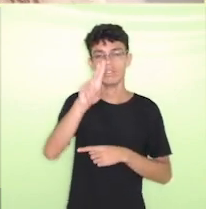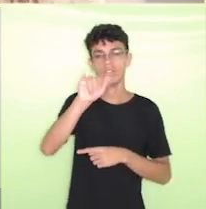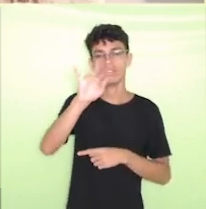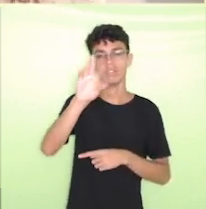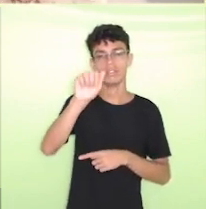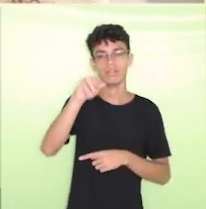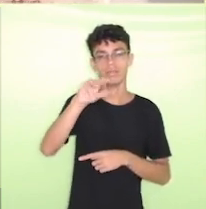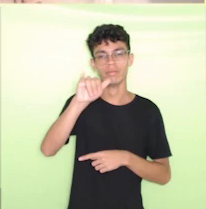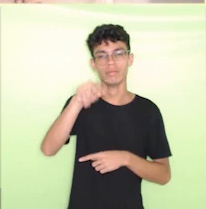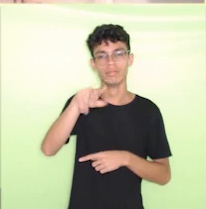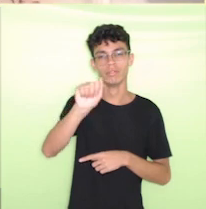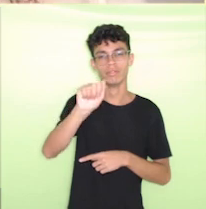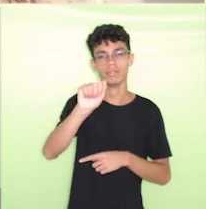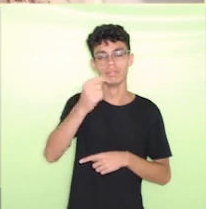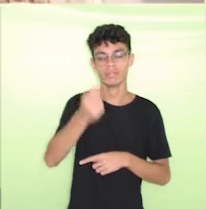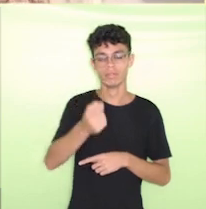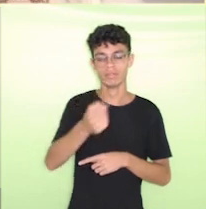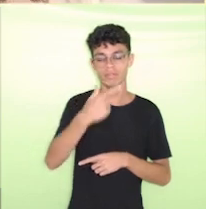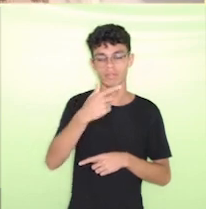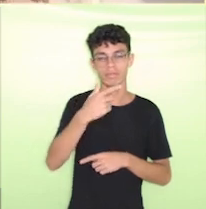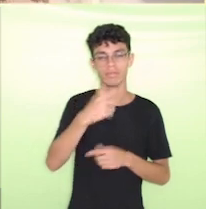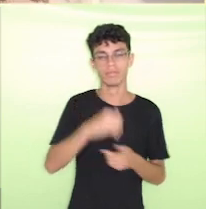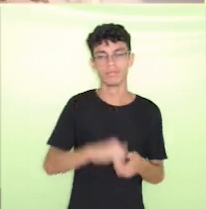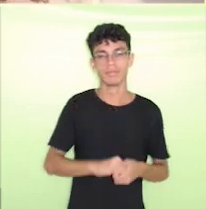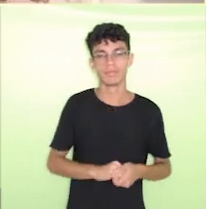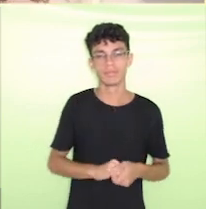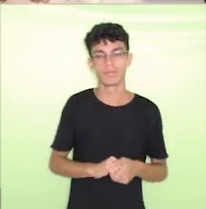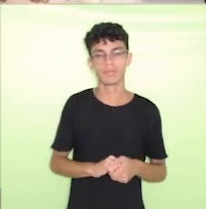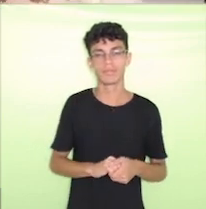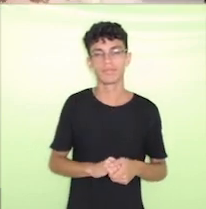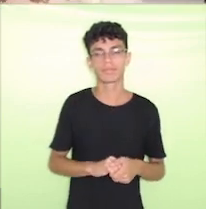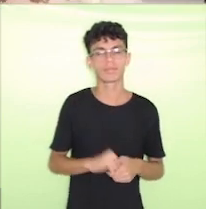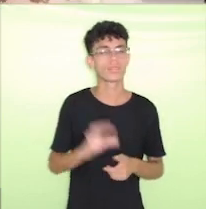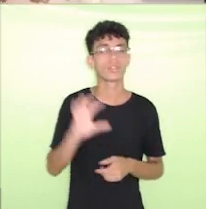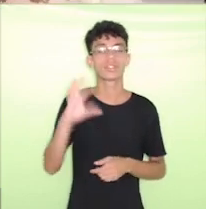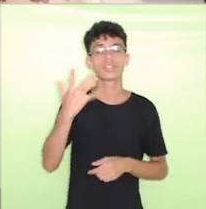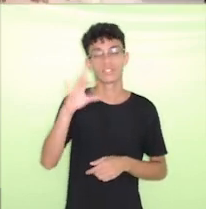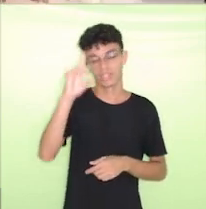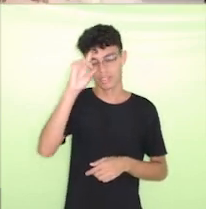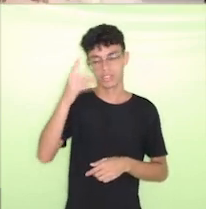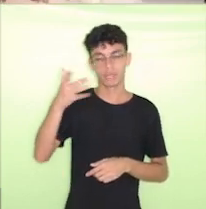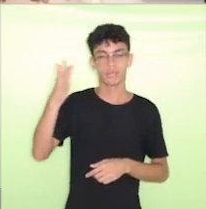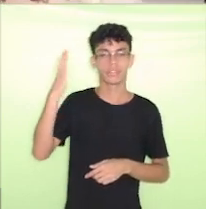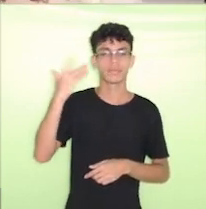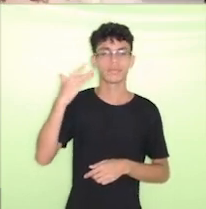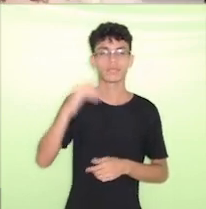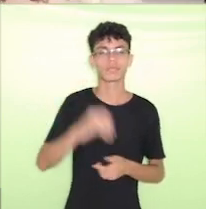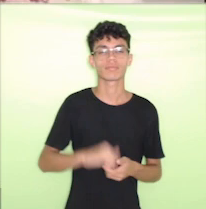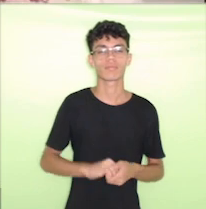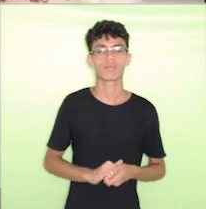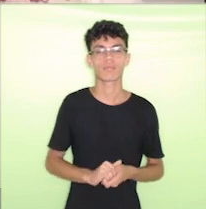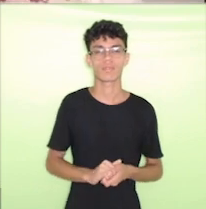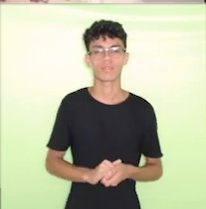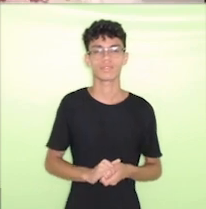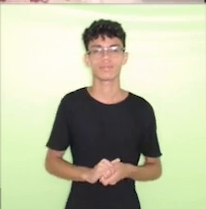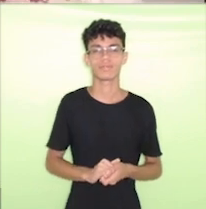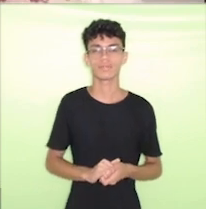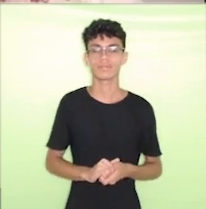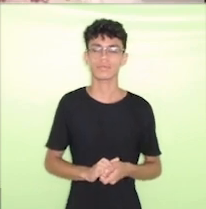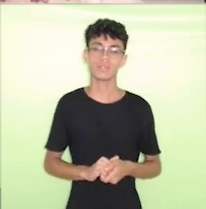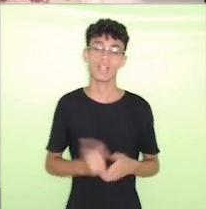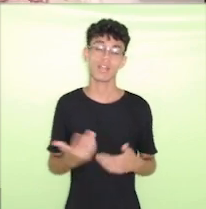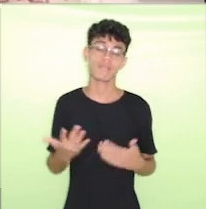vitaminados, mas não desviava os olhos. Então, o que aconteceu naquele dia foi o